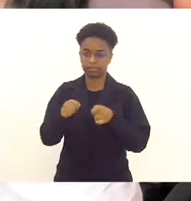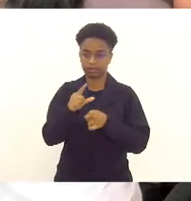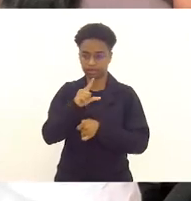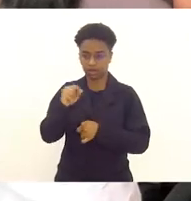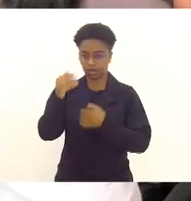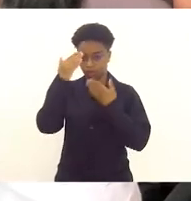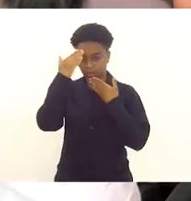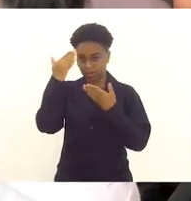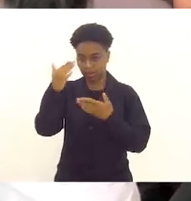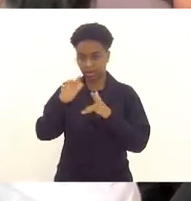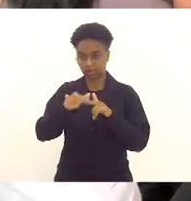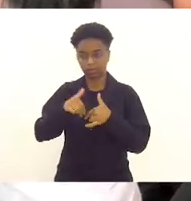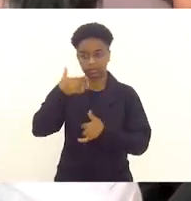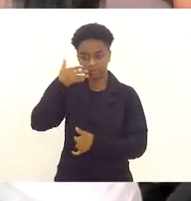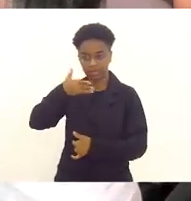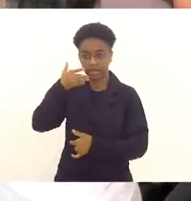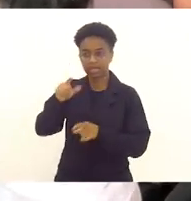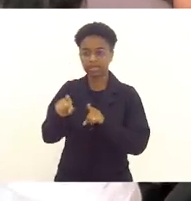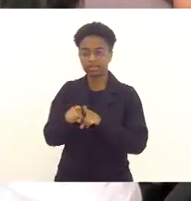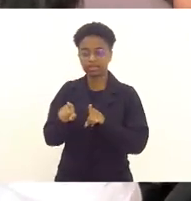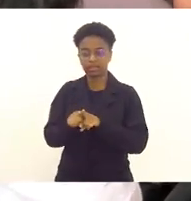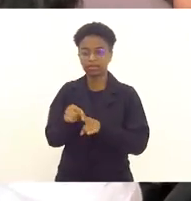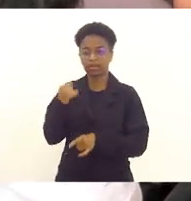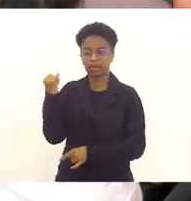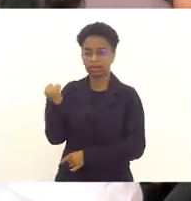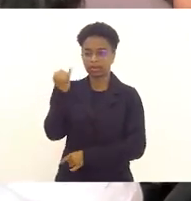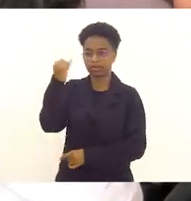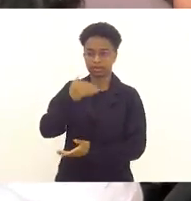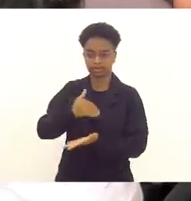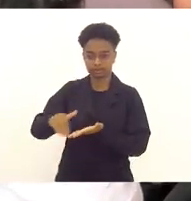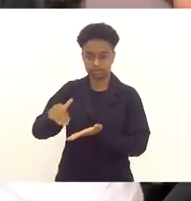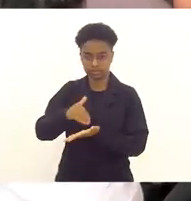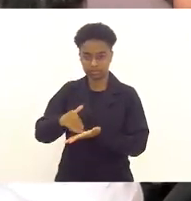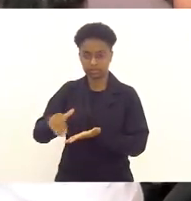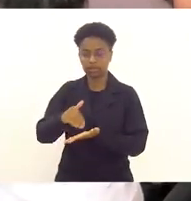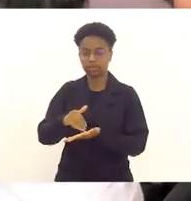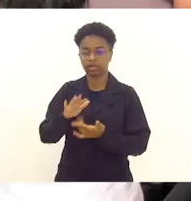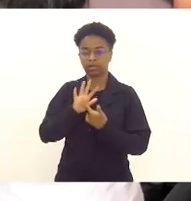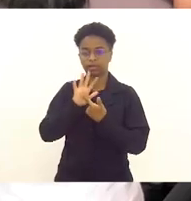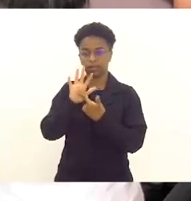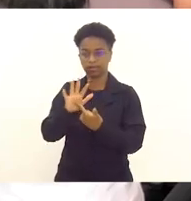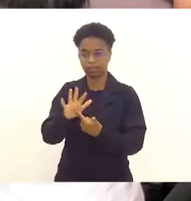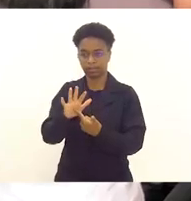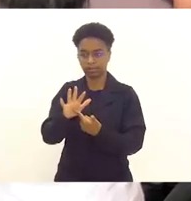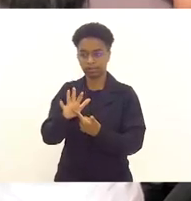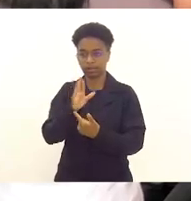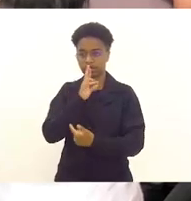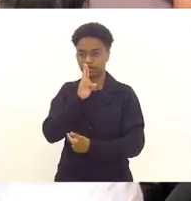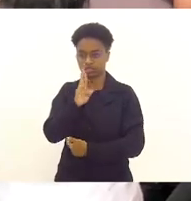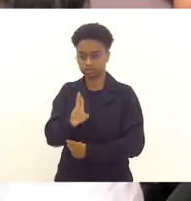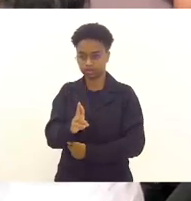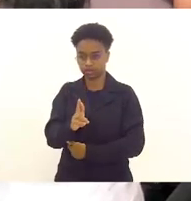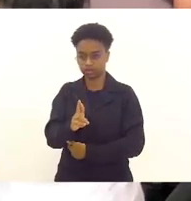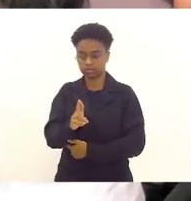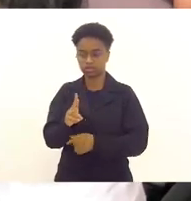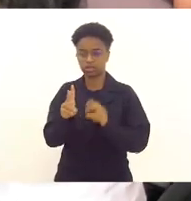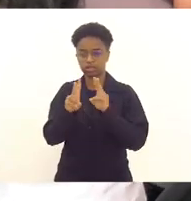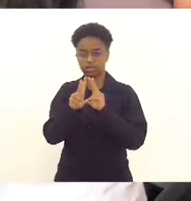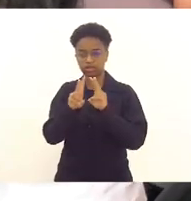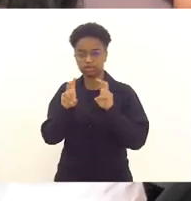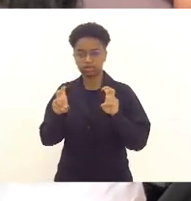obrigada Vanessa pelo seu relato e importante aí é a secretaria de trazido a resposta com relação